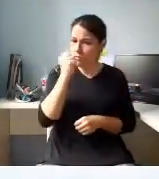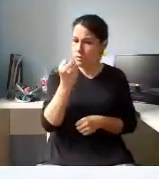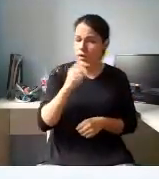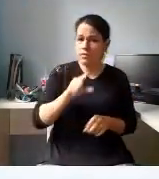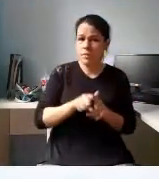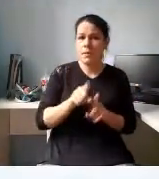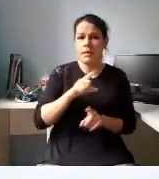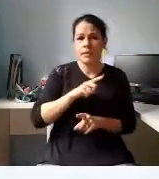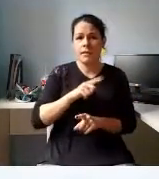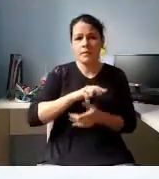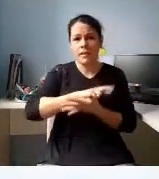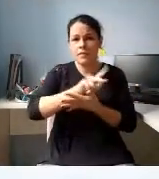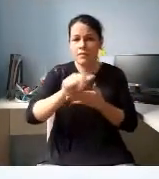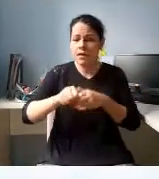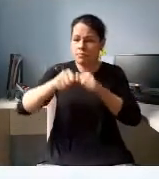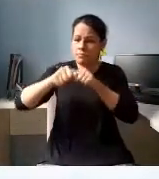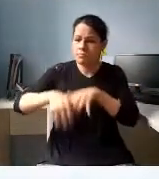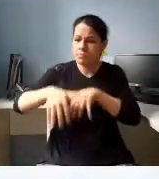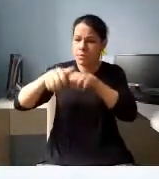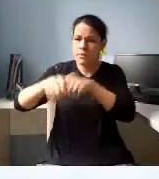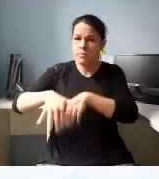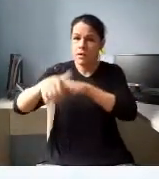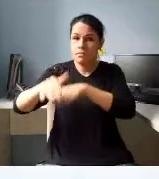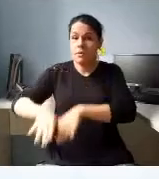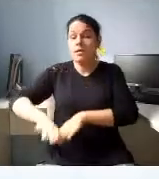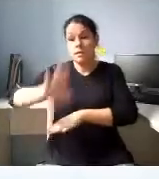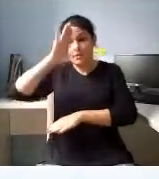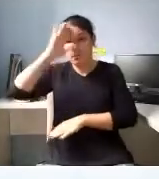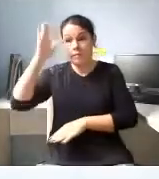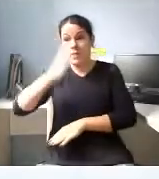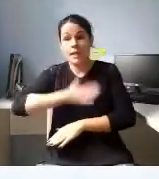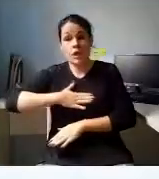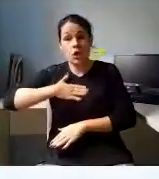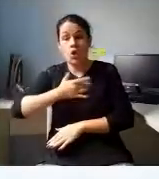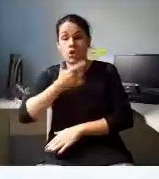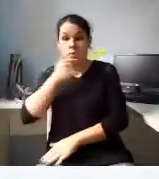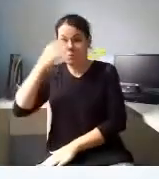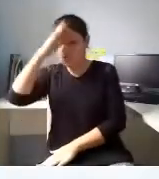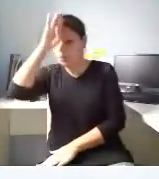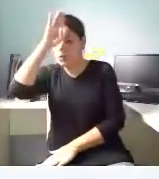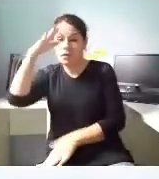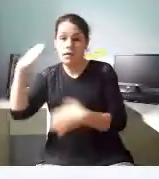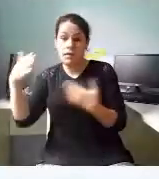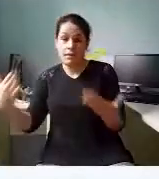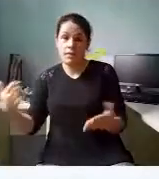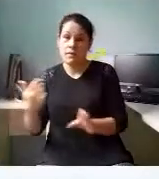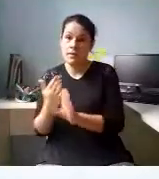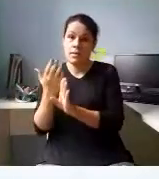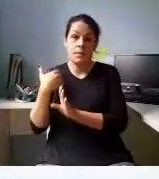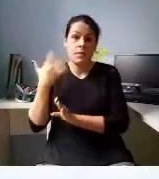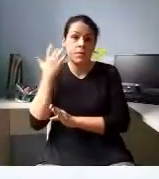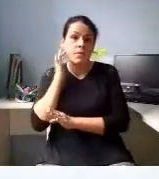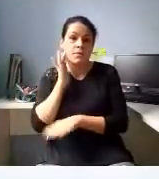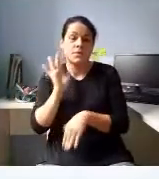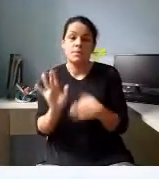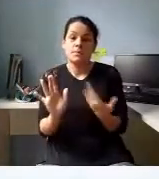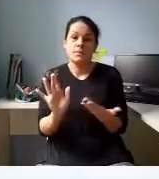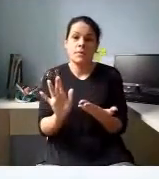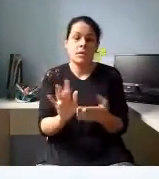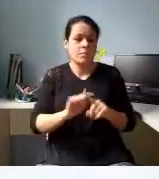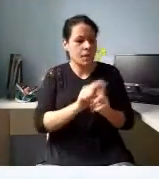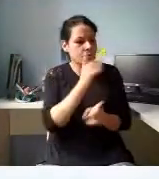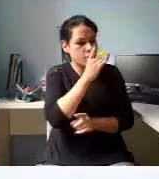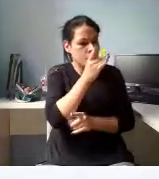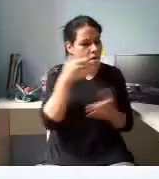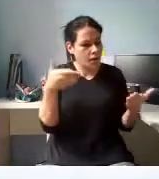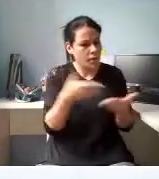muitas passeatas em prol de Bolsonaro, né, desde que ele está eleito, desde que ele se tornou presidente. E no domingo agora